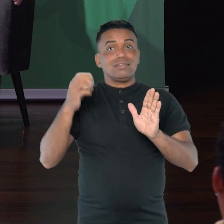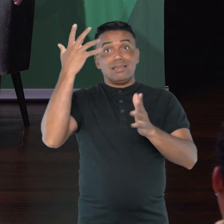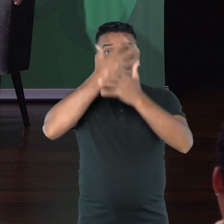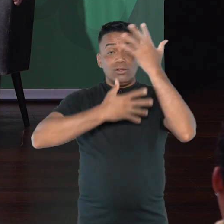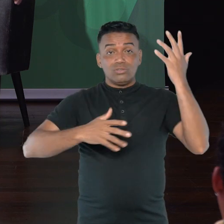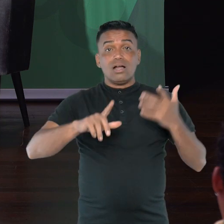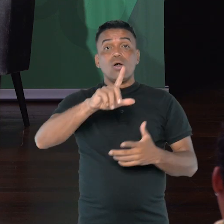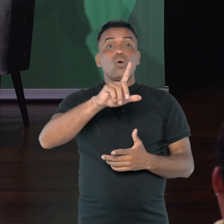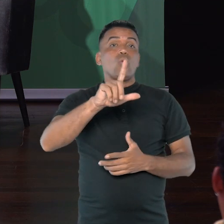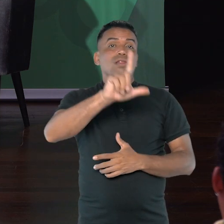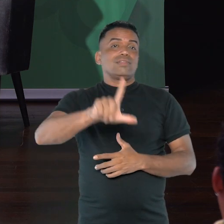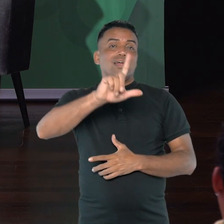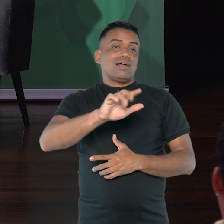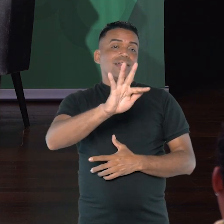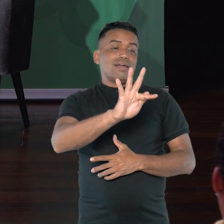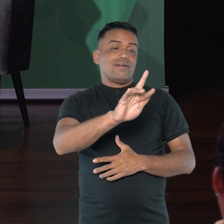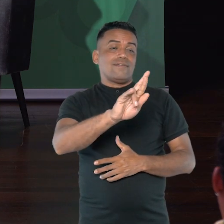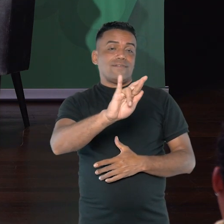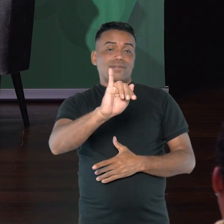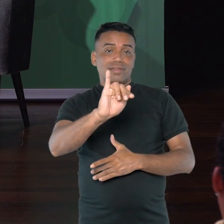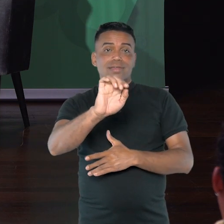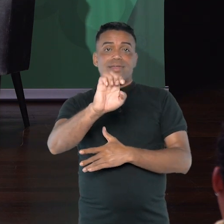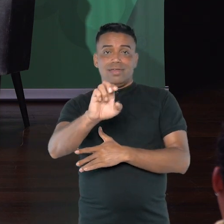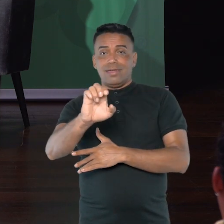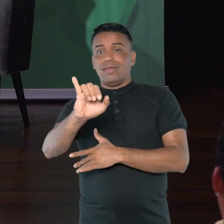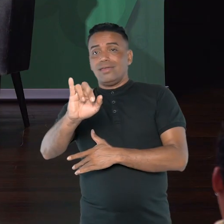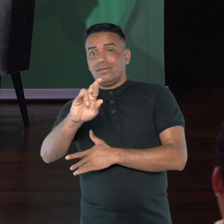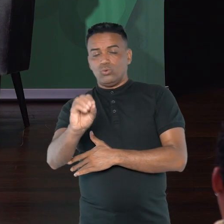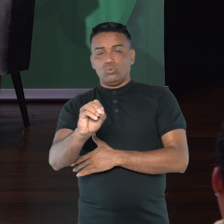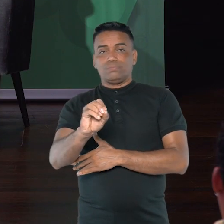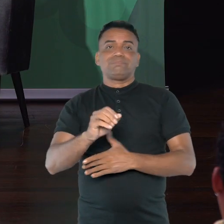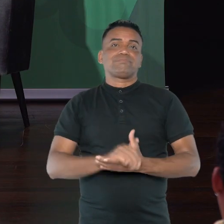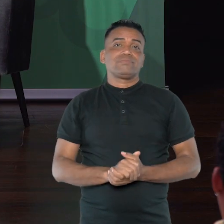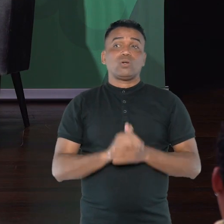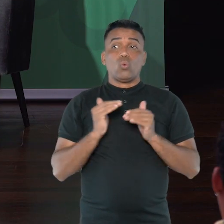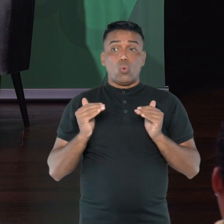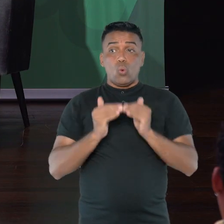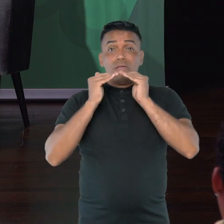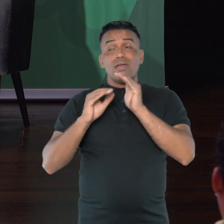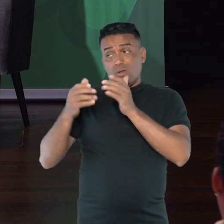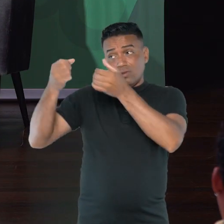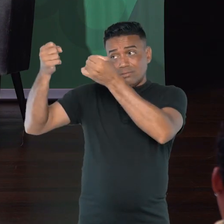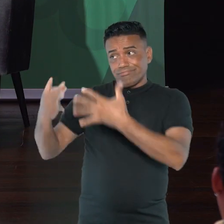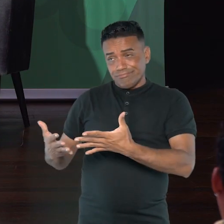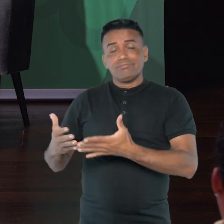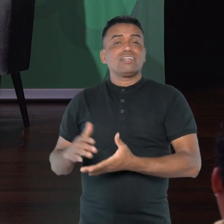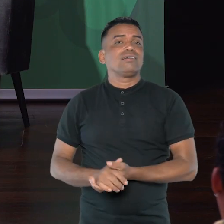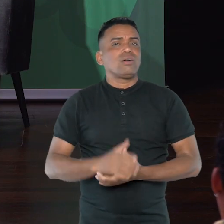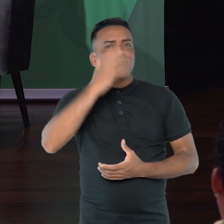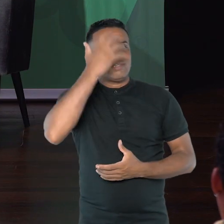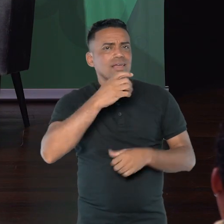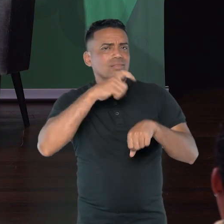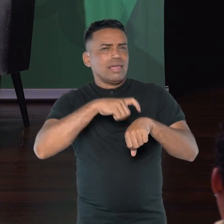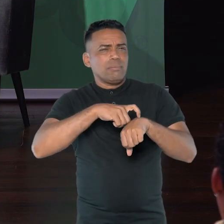do Frieiro. Por um certo tempo, essas palavras da Virgínia, que veja como combina com o conceito que você disse. Por um certo tempo,